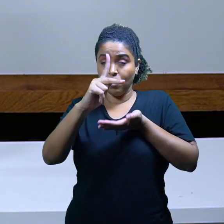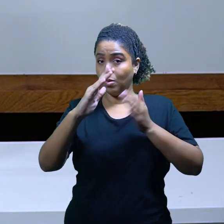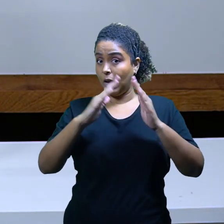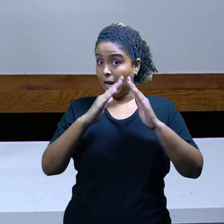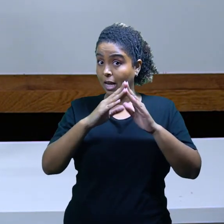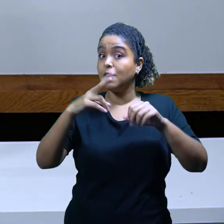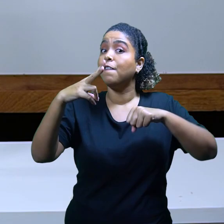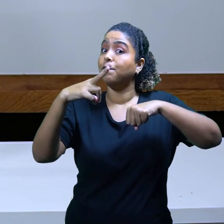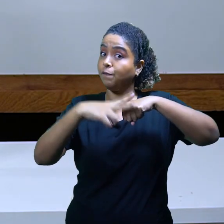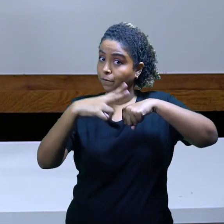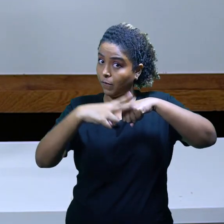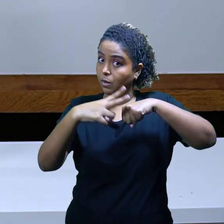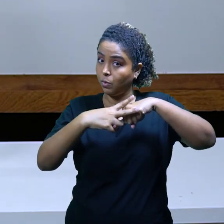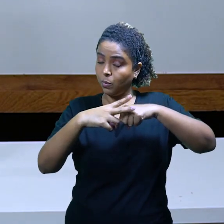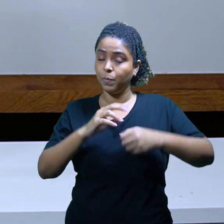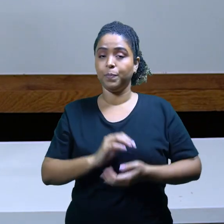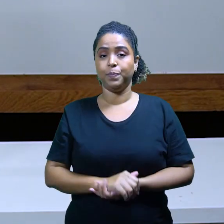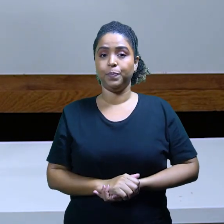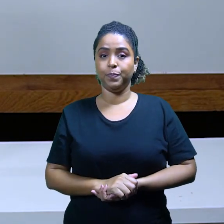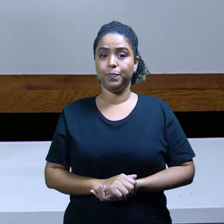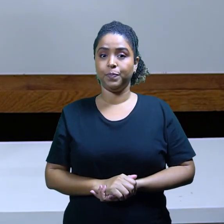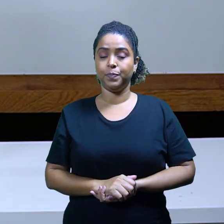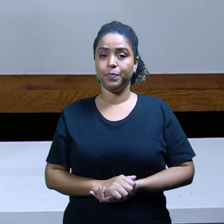em casa, de preferência de vidro,